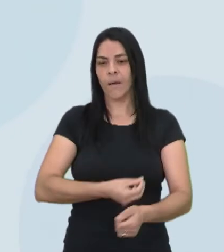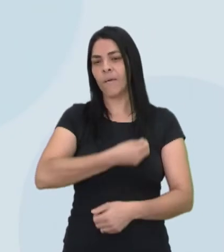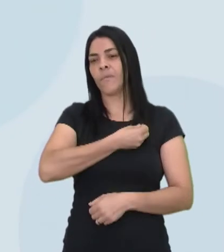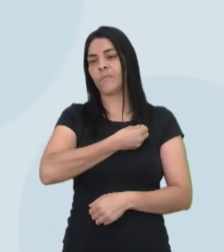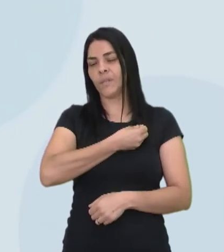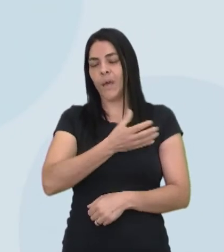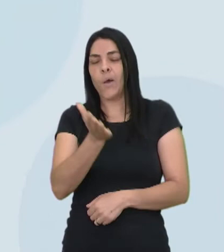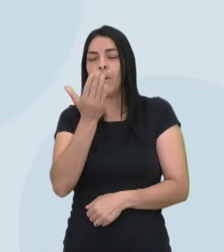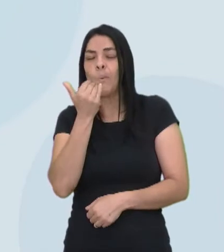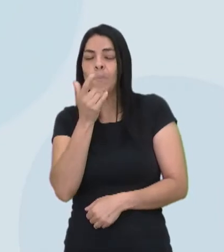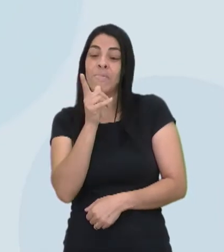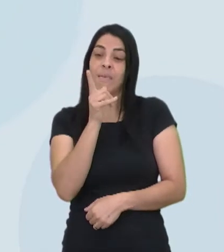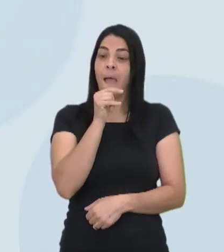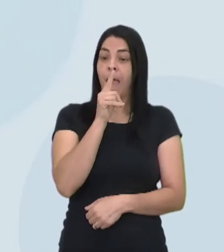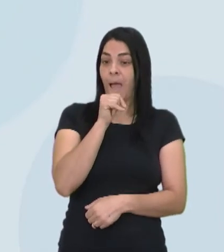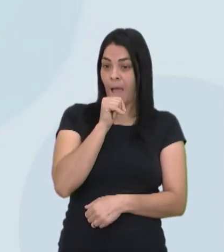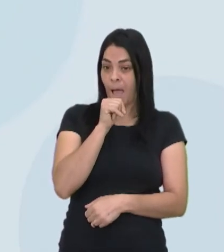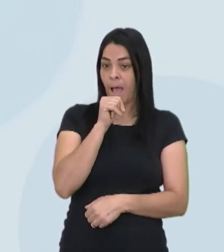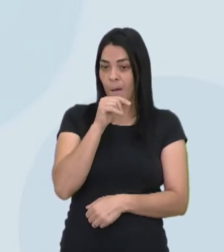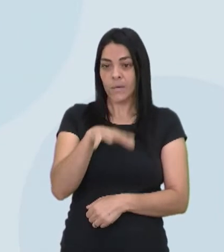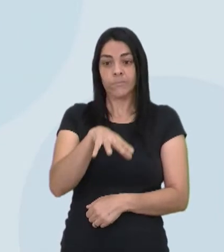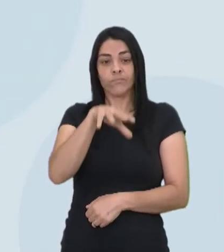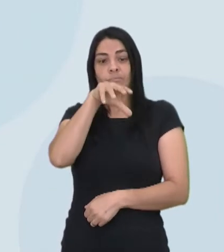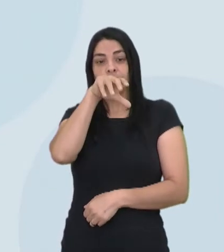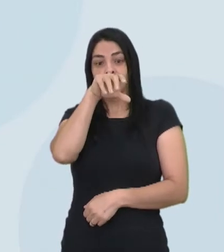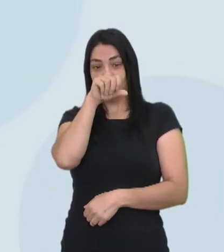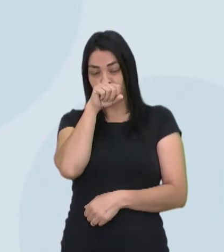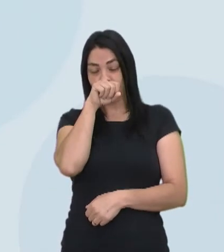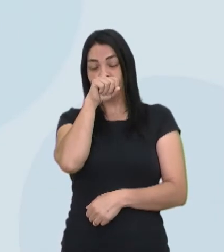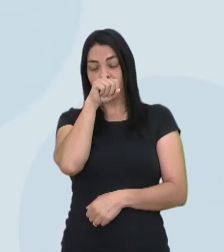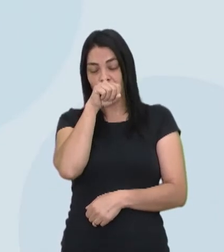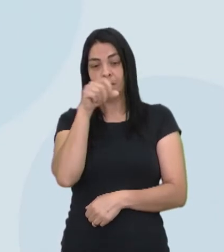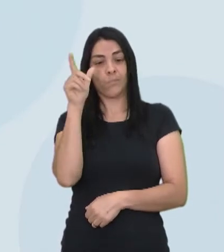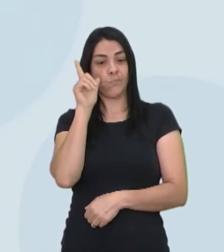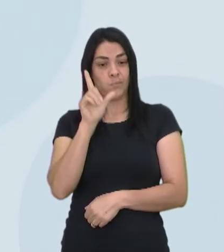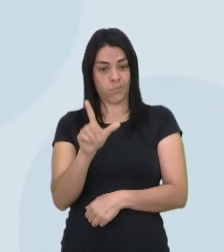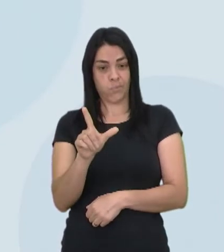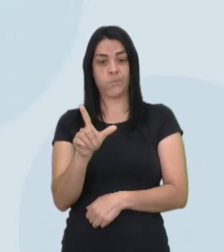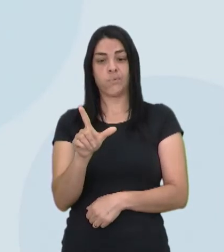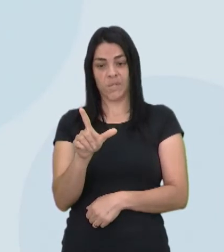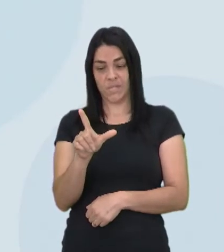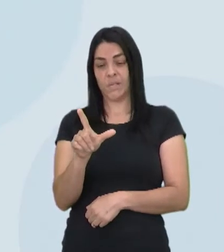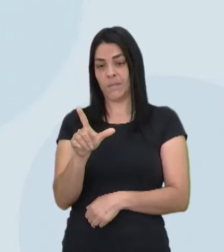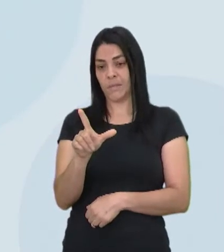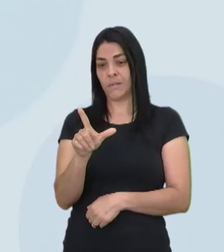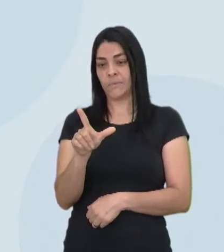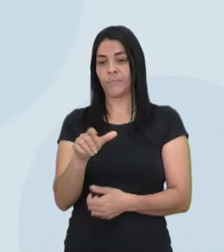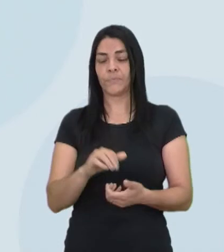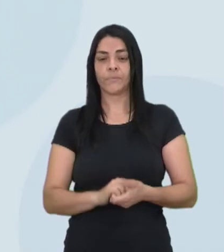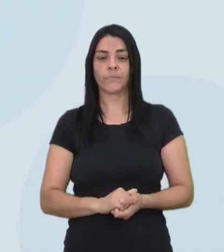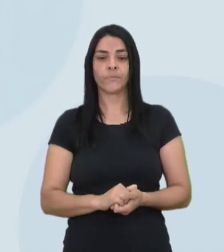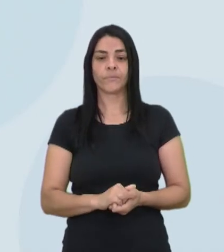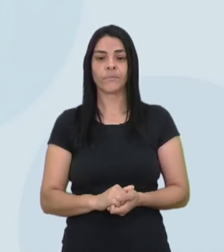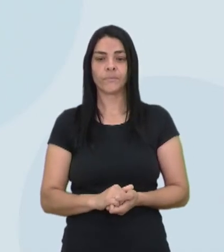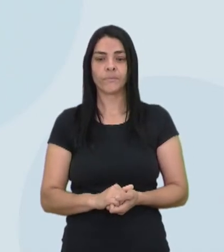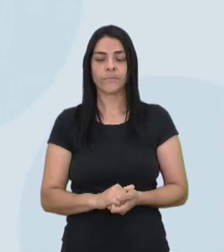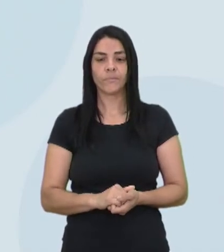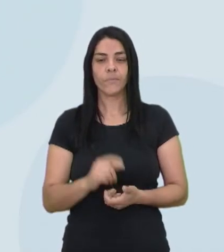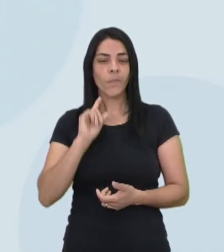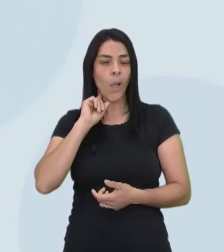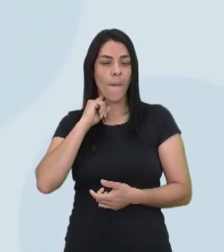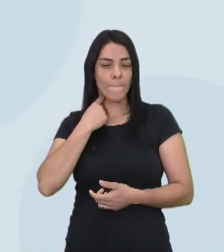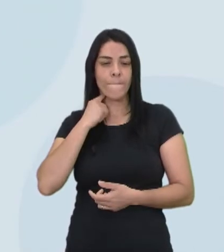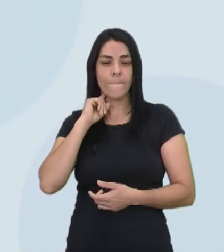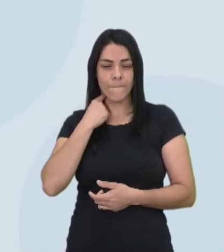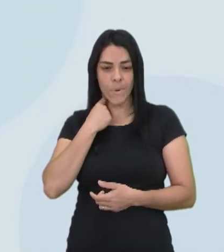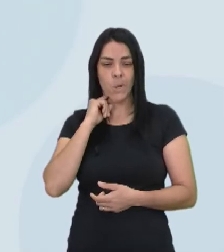com água potável, ar respirável, ou seja, essa é a questão da população, desculpa, da poluição,